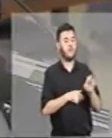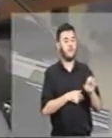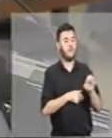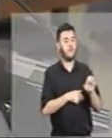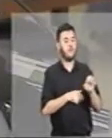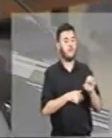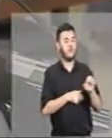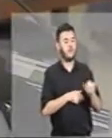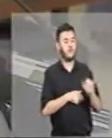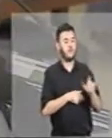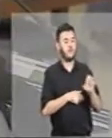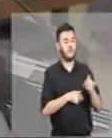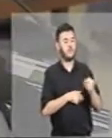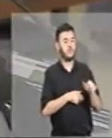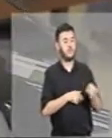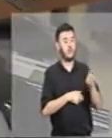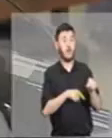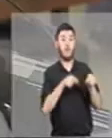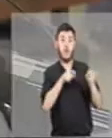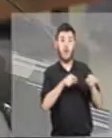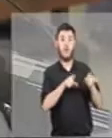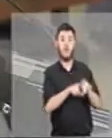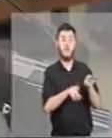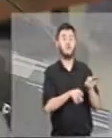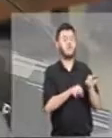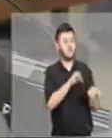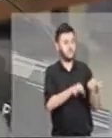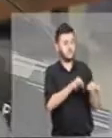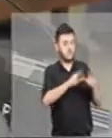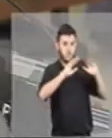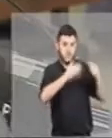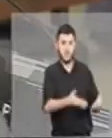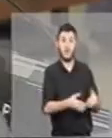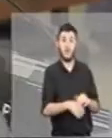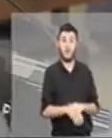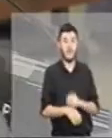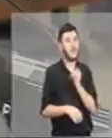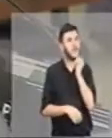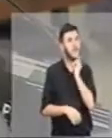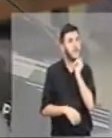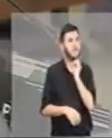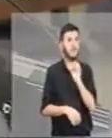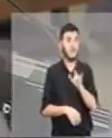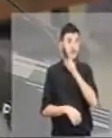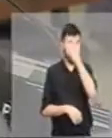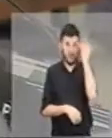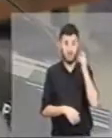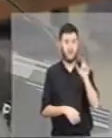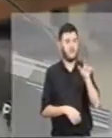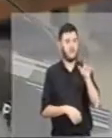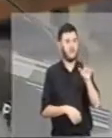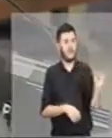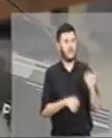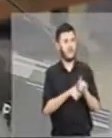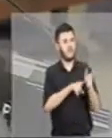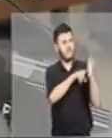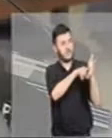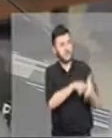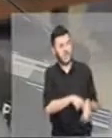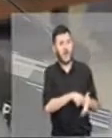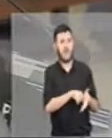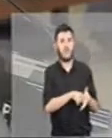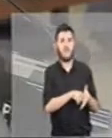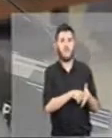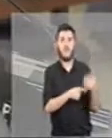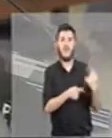Senado estiver sendo investigado por violência doméstica, eu não acho que a competência